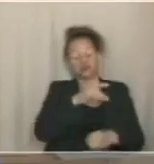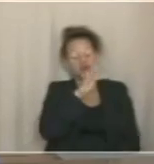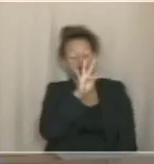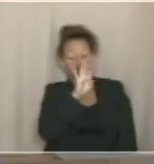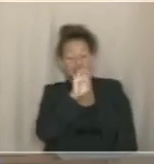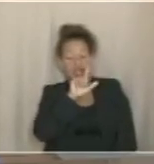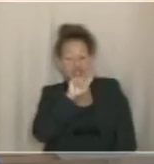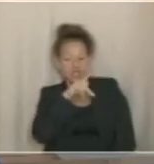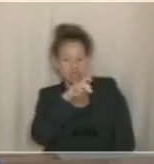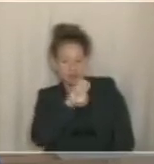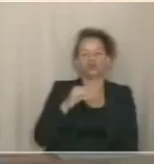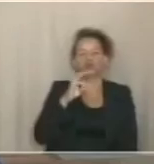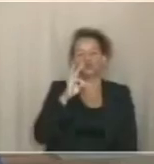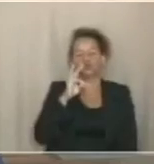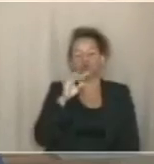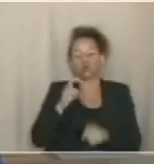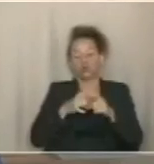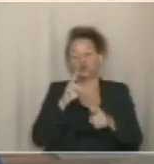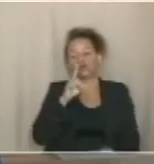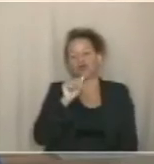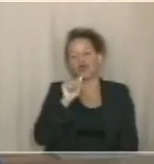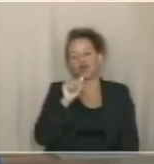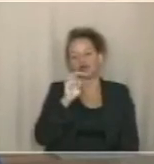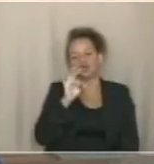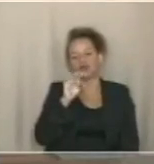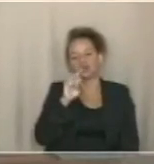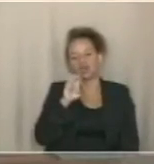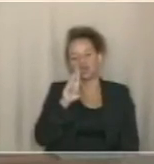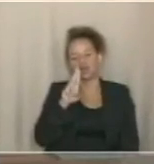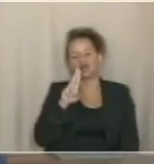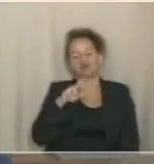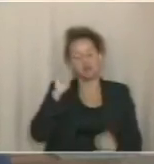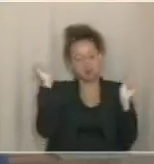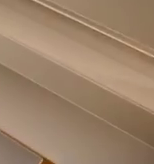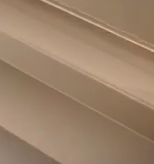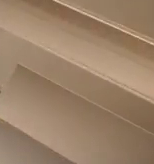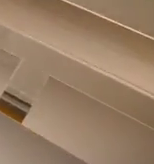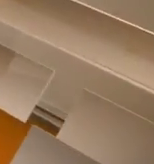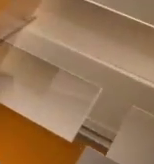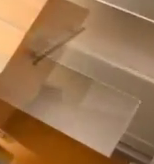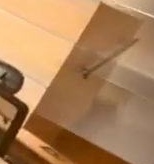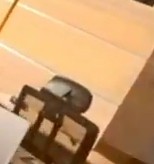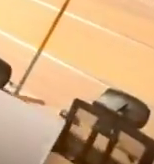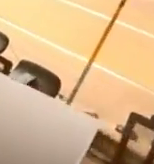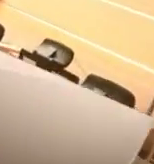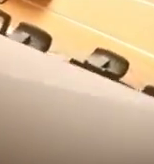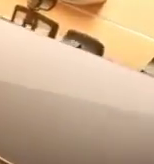Estaremos dando a oportunidade de mostrar a elas que é possível ter um caminho.